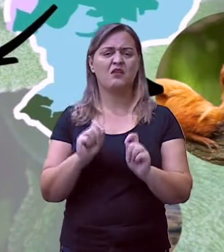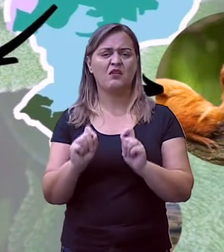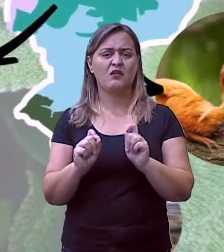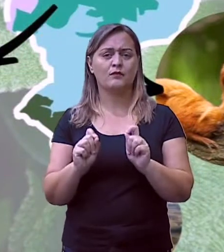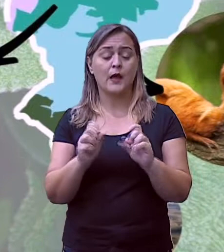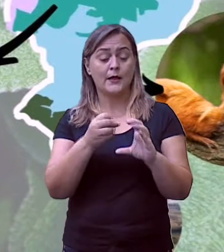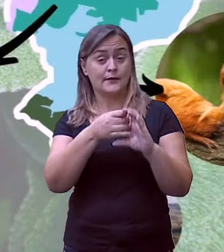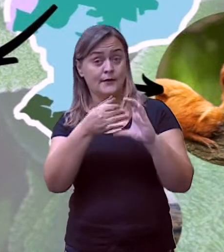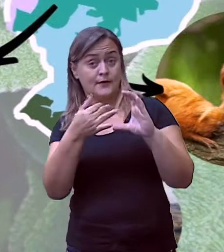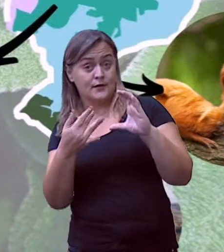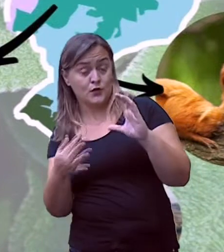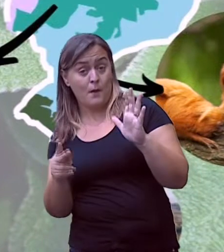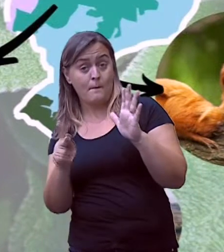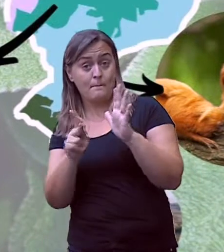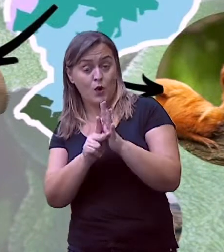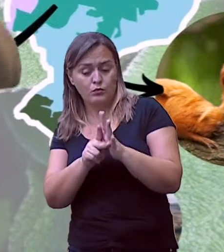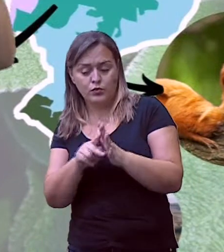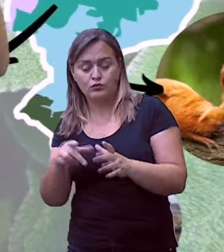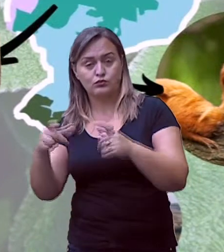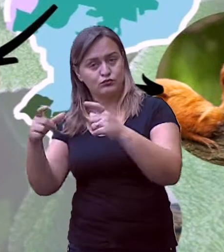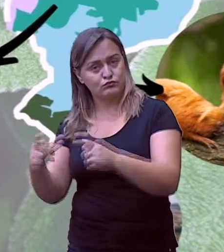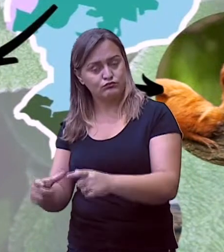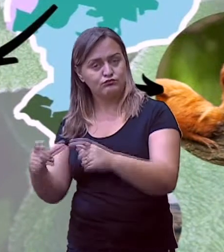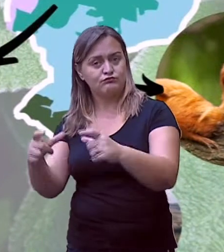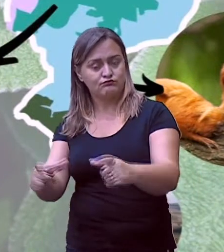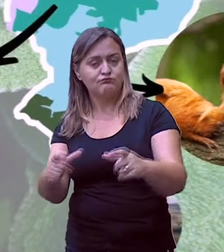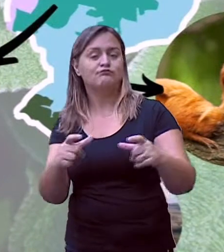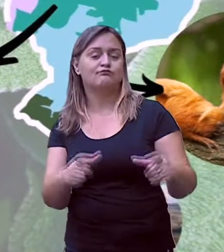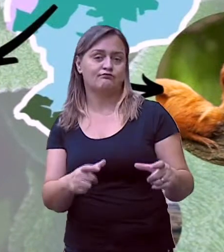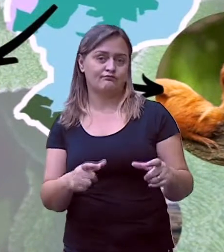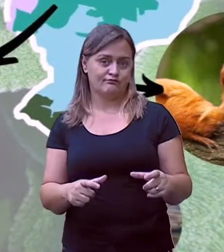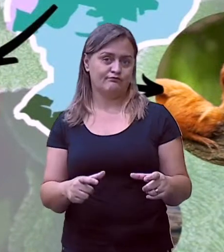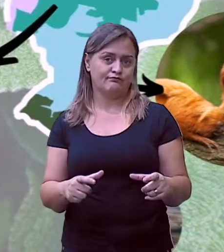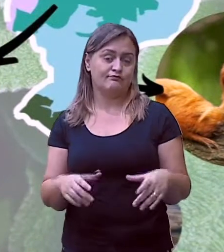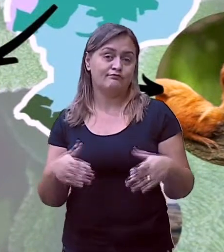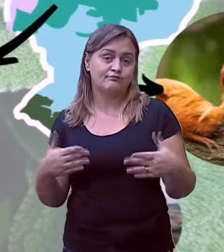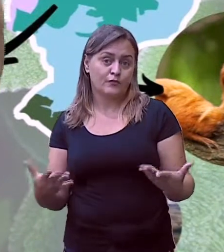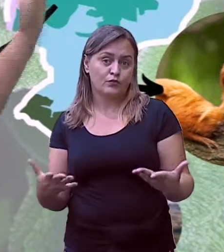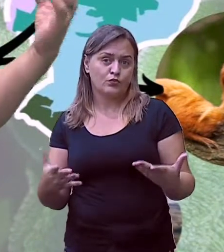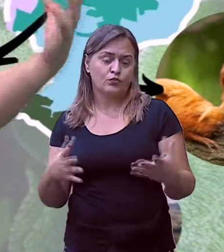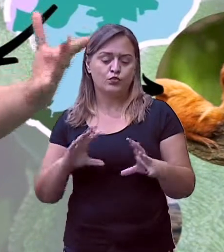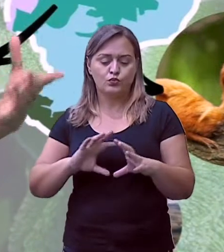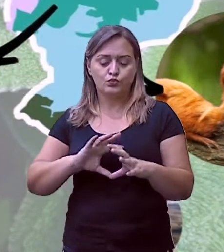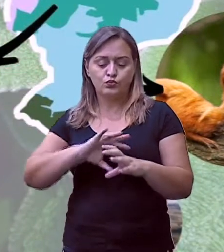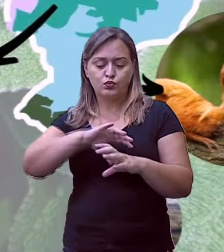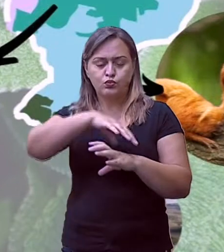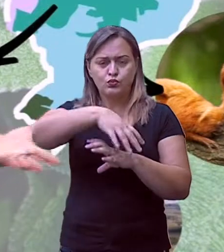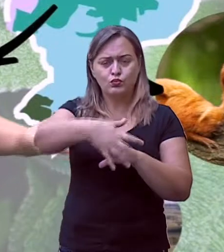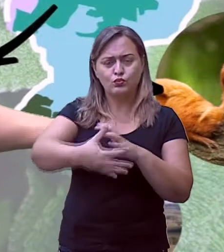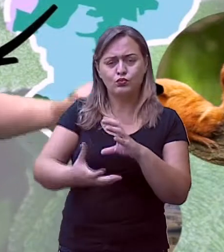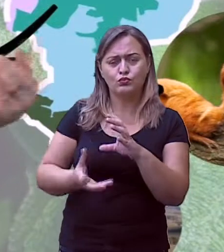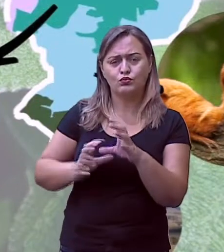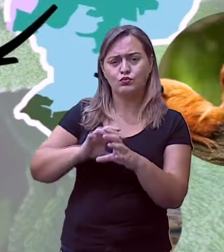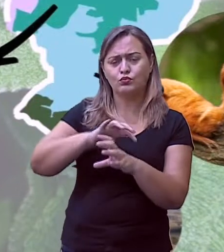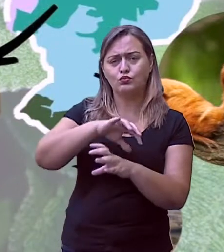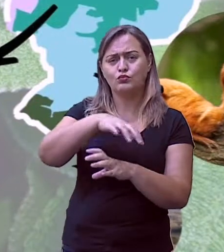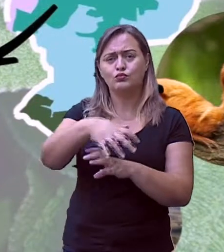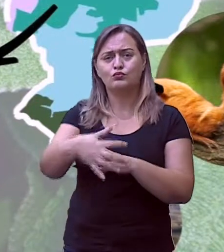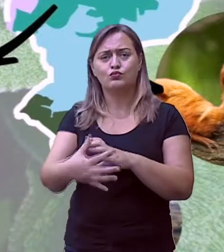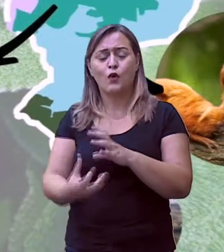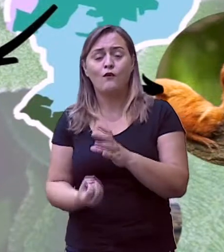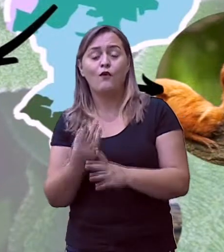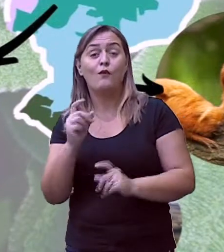deste ambiente. Então, o conjunto de ecossistemas e suas interações formam um